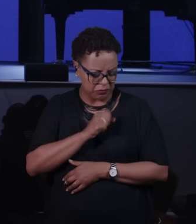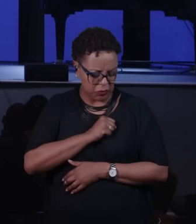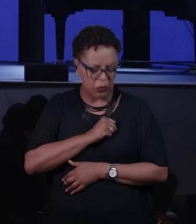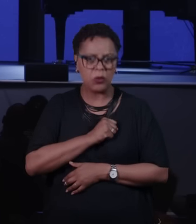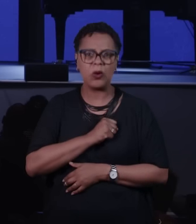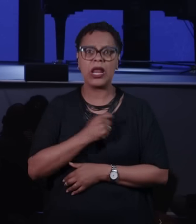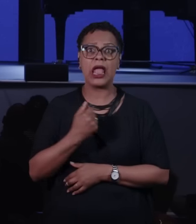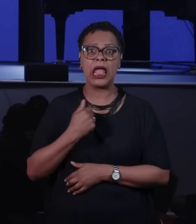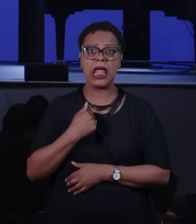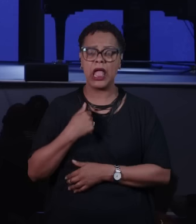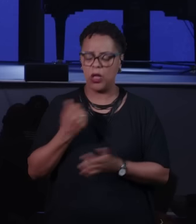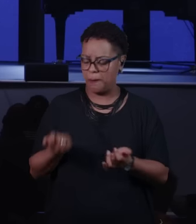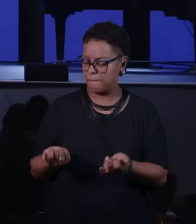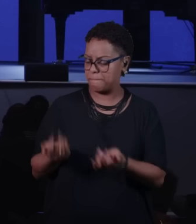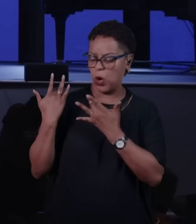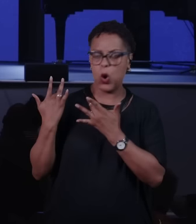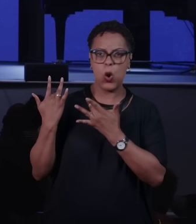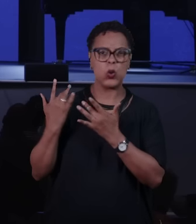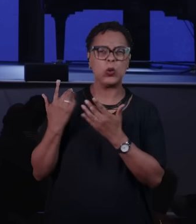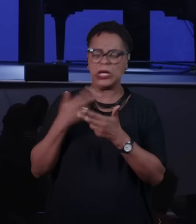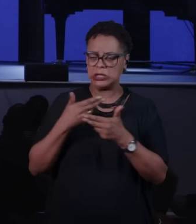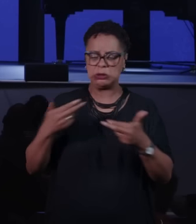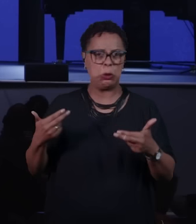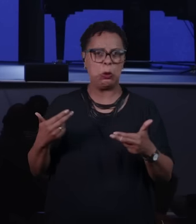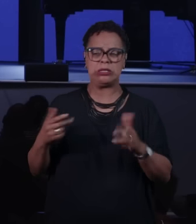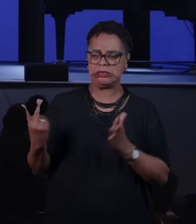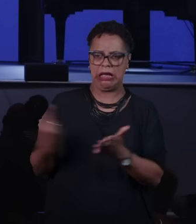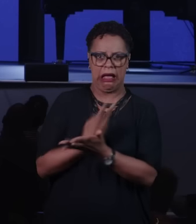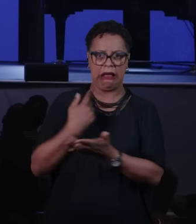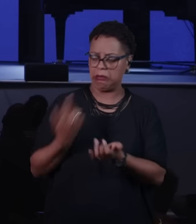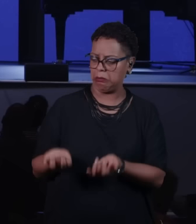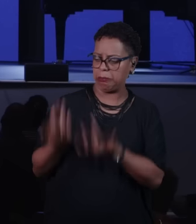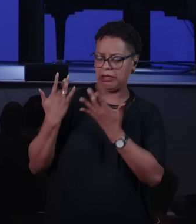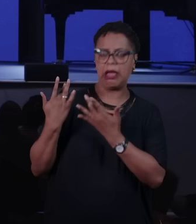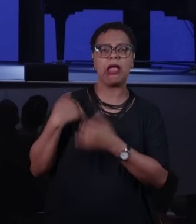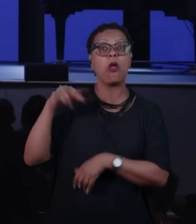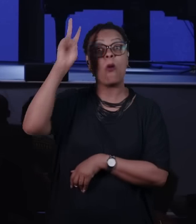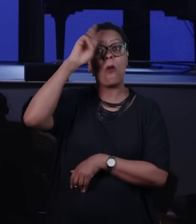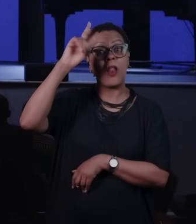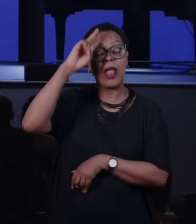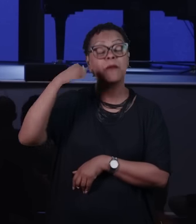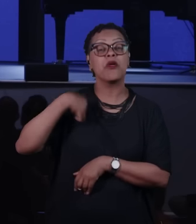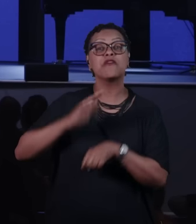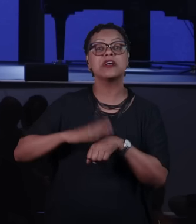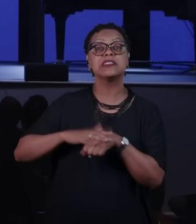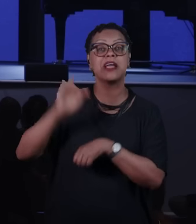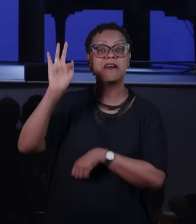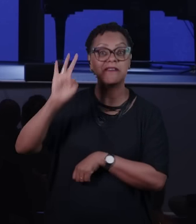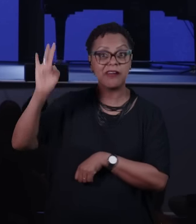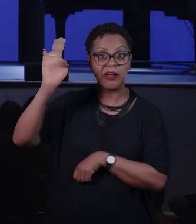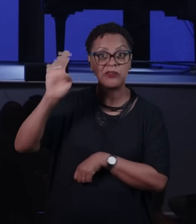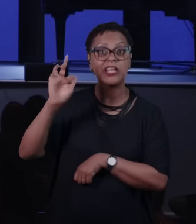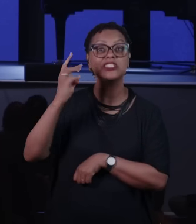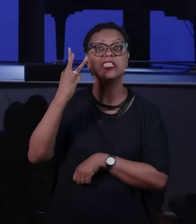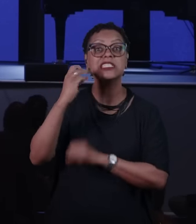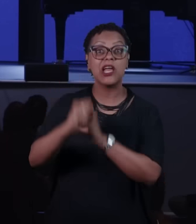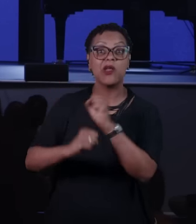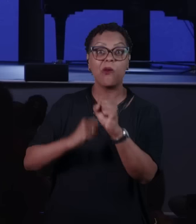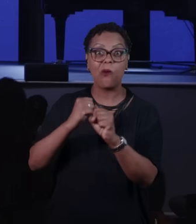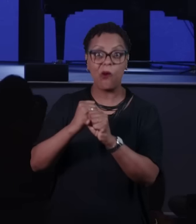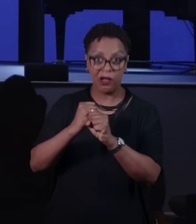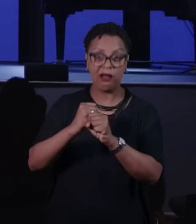tudo. Eu me lembro quando Deus me chamou para o ministério, eu estava no terceiro ano de engenharia, meu irmão era diretor da Mendes Júnior, já